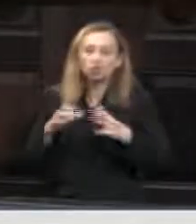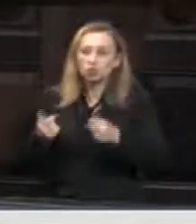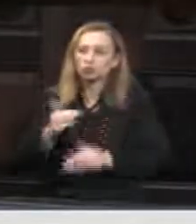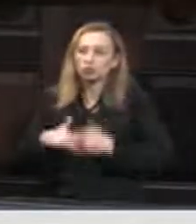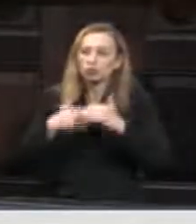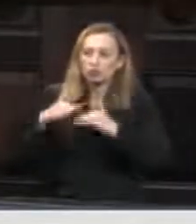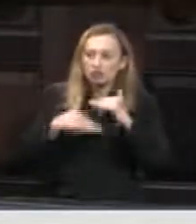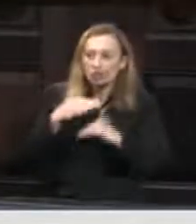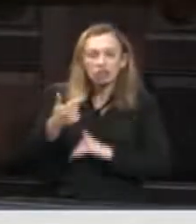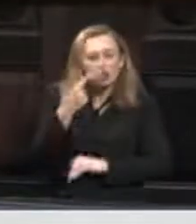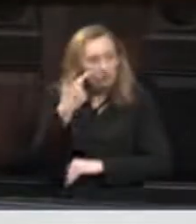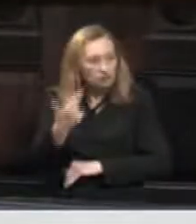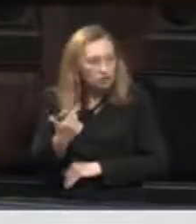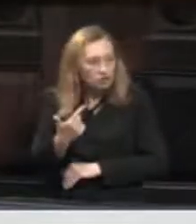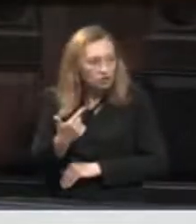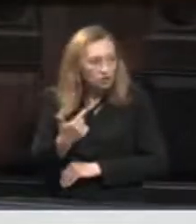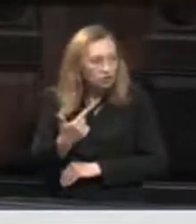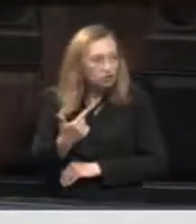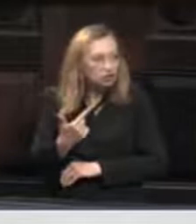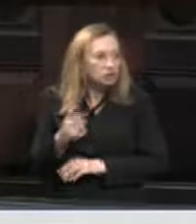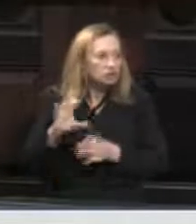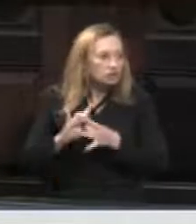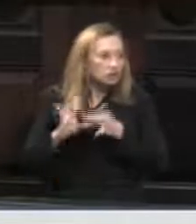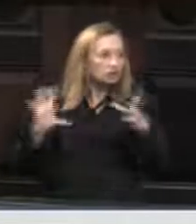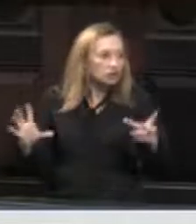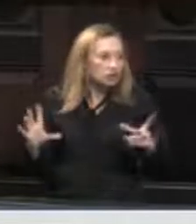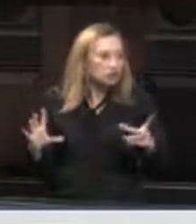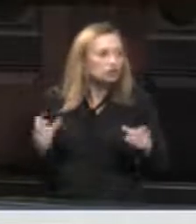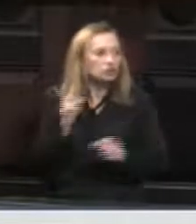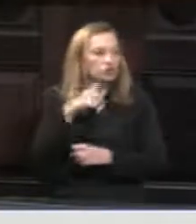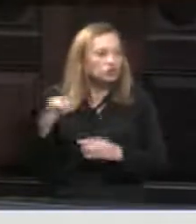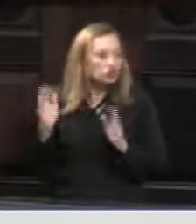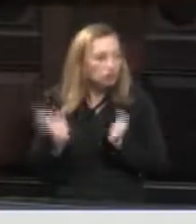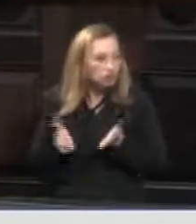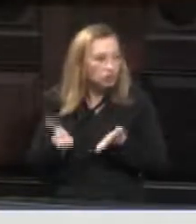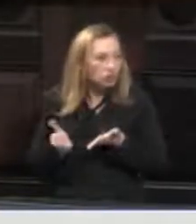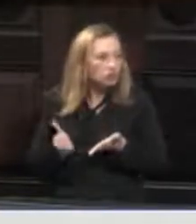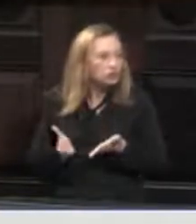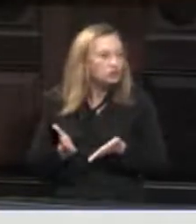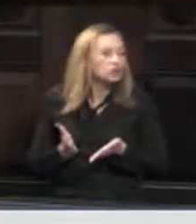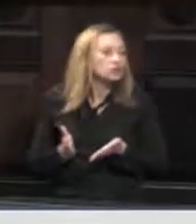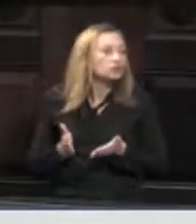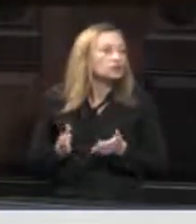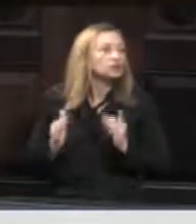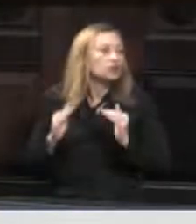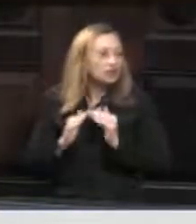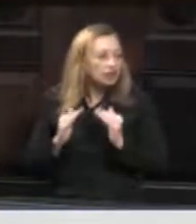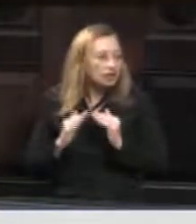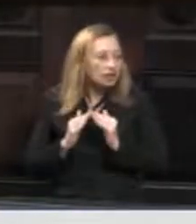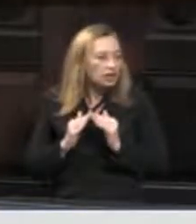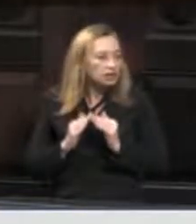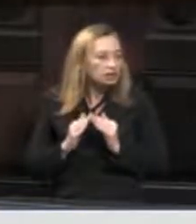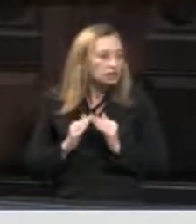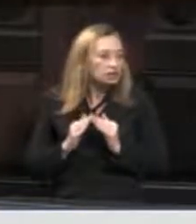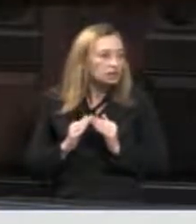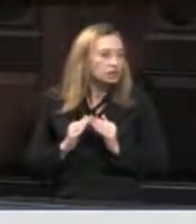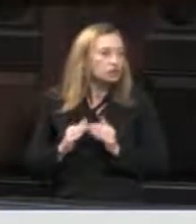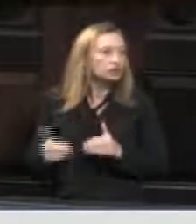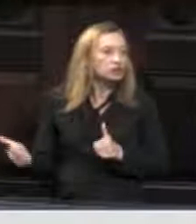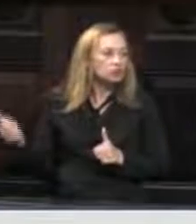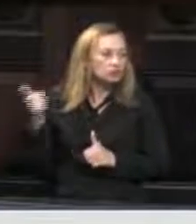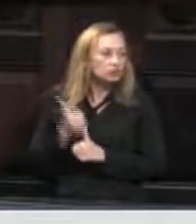processos que a gente vê de ataque à nossa democracia nos dias de hoje. Nessa mesma casa, ao tomar posse, no dia 1º